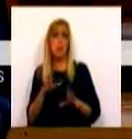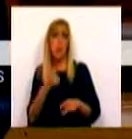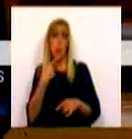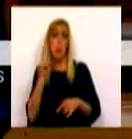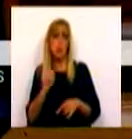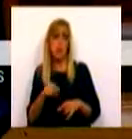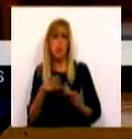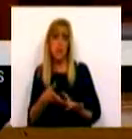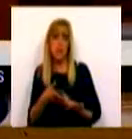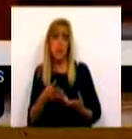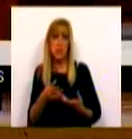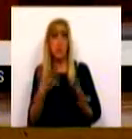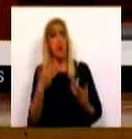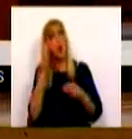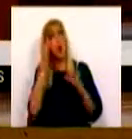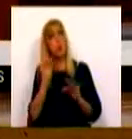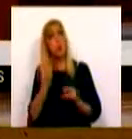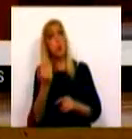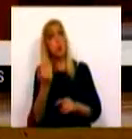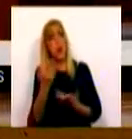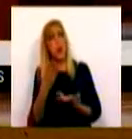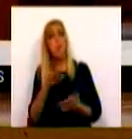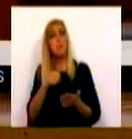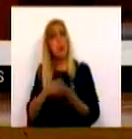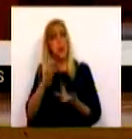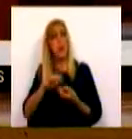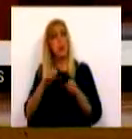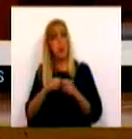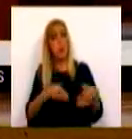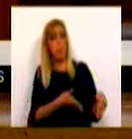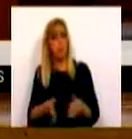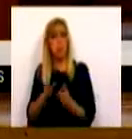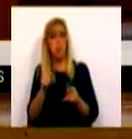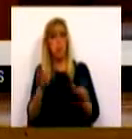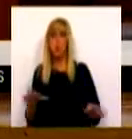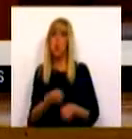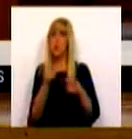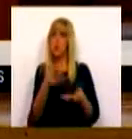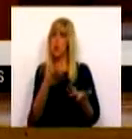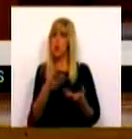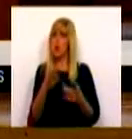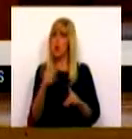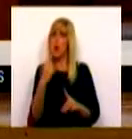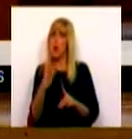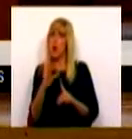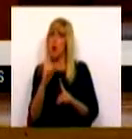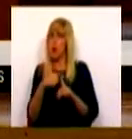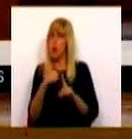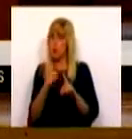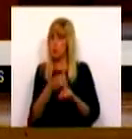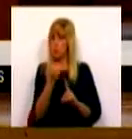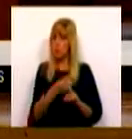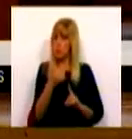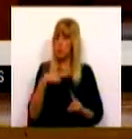voltássemos a esses descuidos, comprometeríamos certamente este percurso de recuperação e de ganhos de que os portugueses